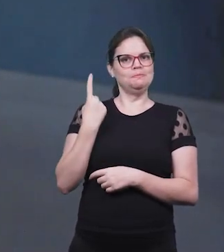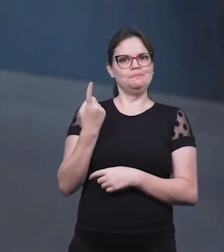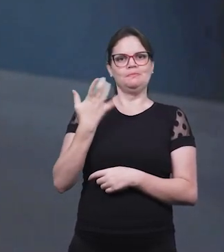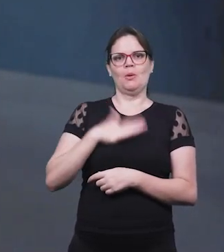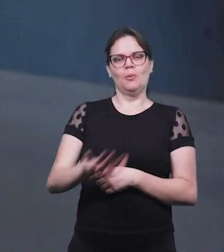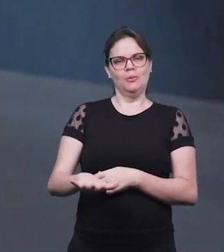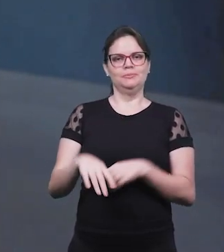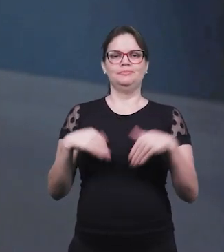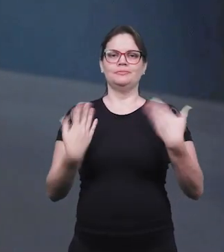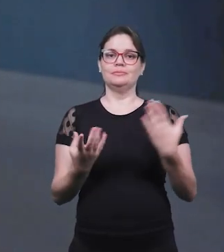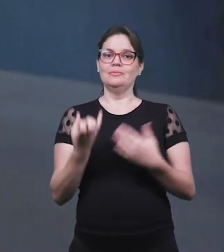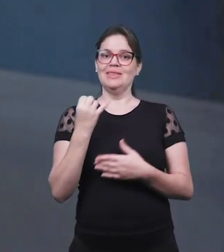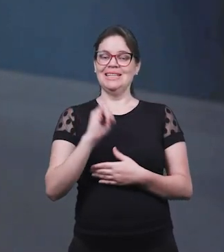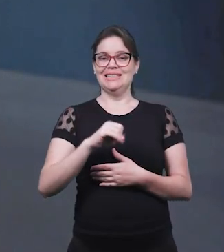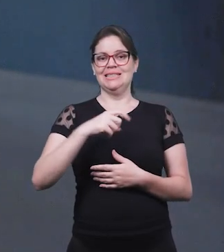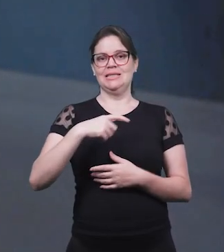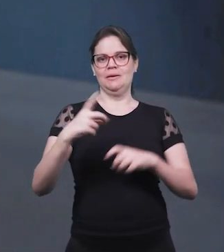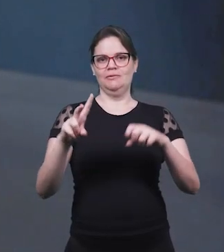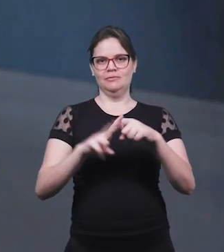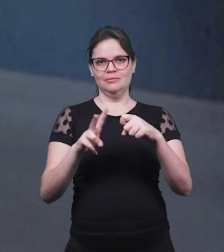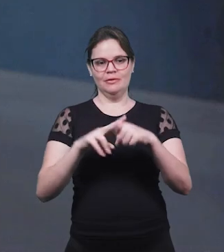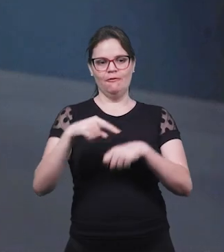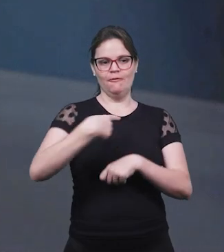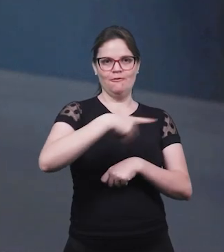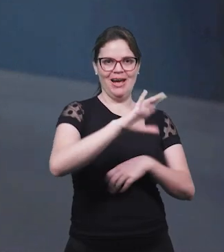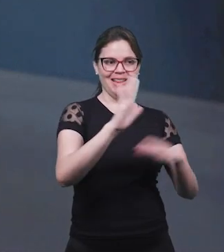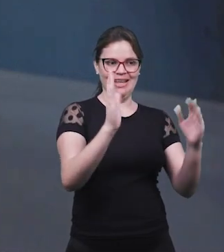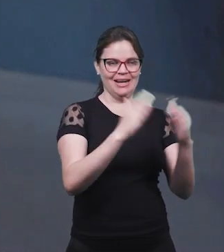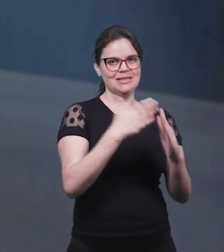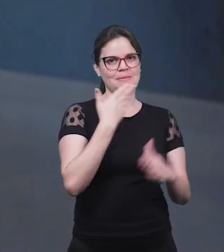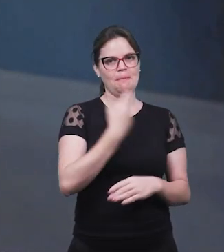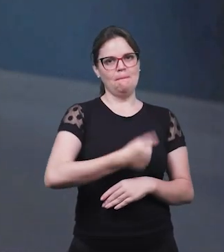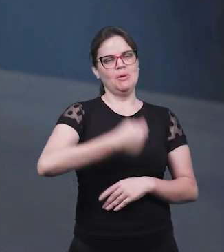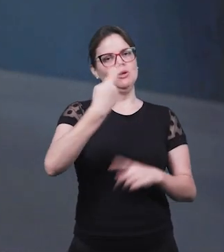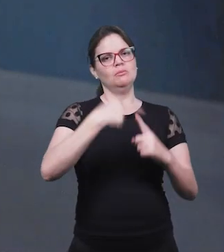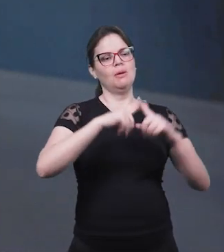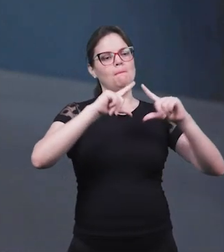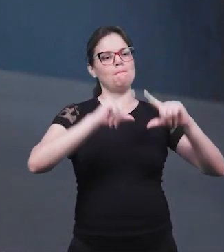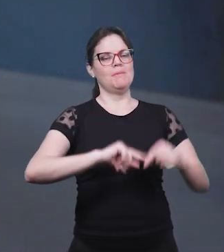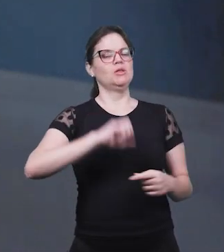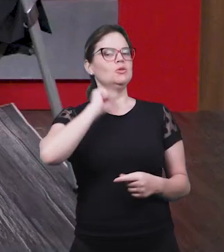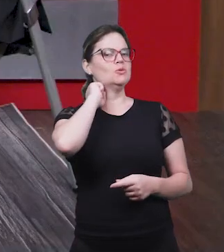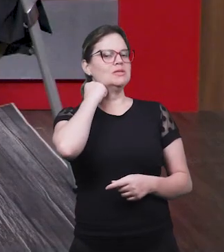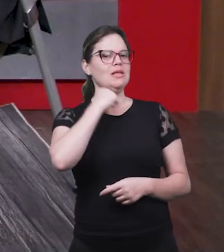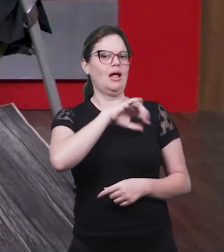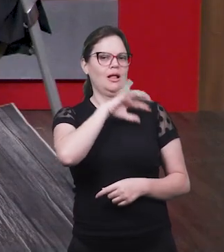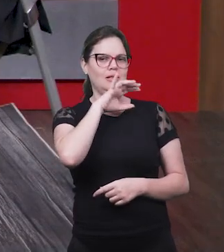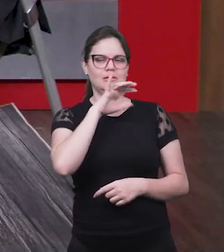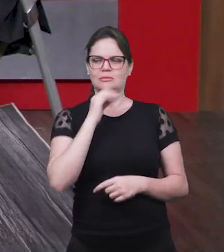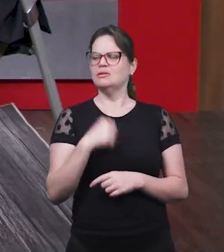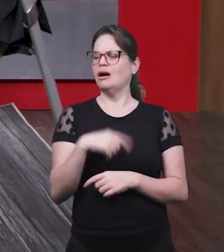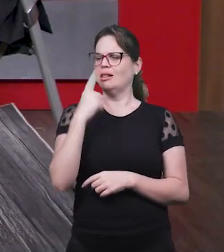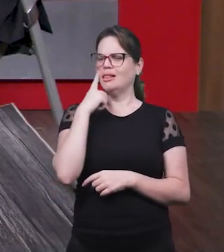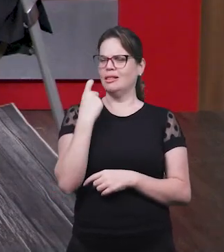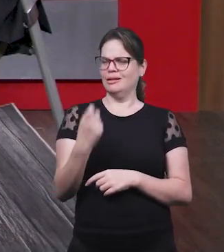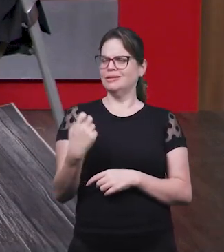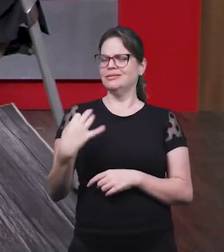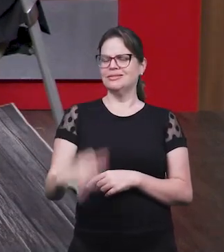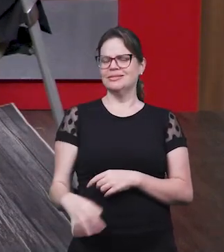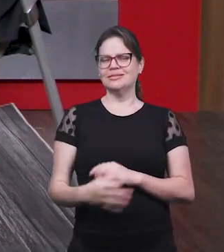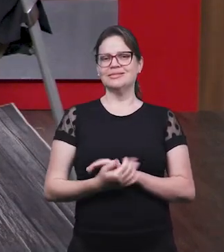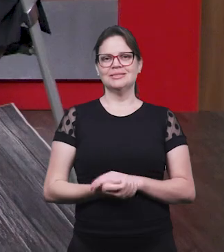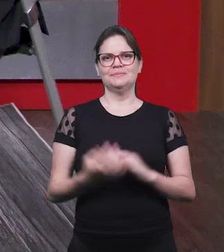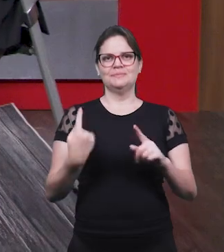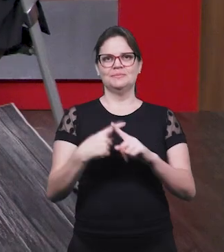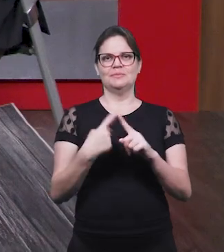atendimento a domicílio, a gente já não estressa o animal, é muito mais tranquilo para ele. É interessante, né? Porque, de